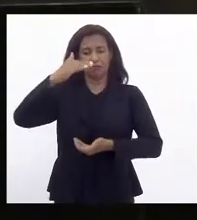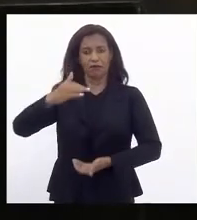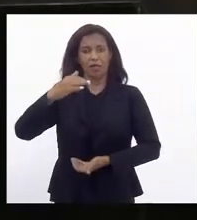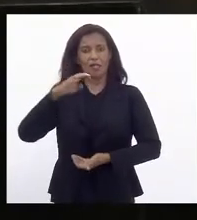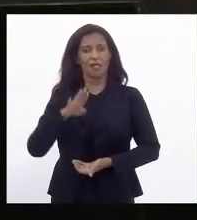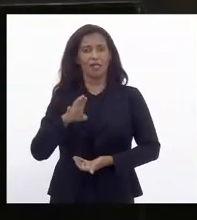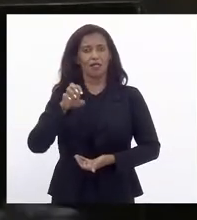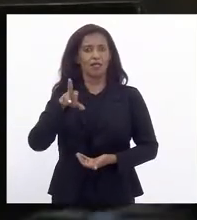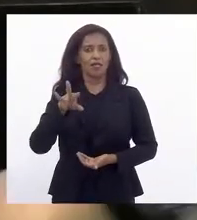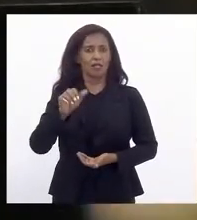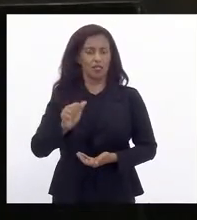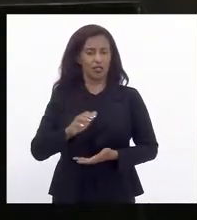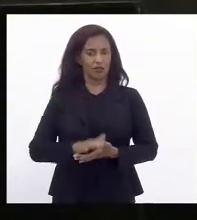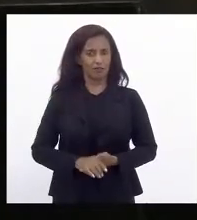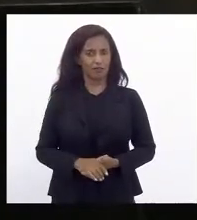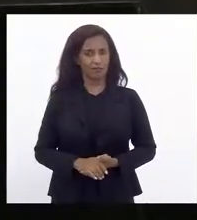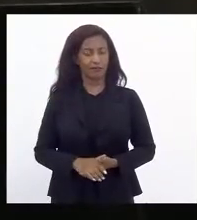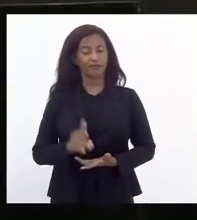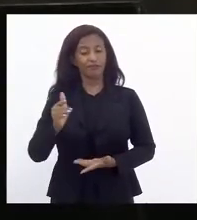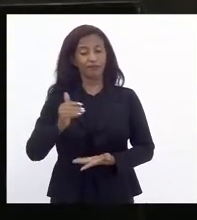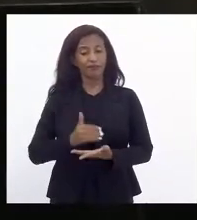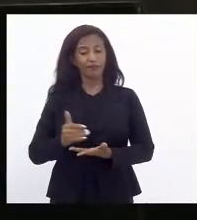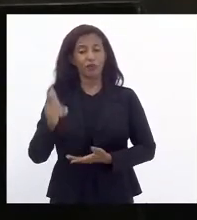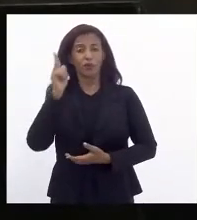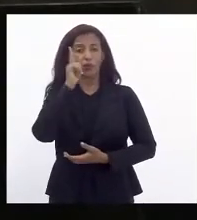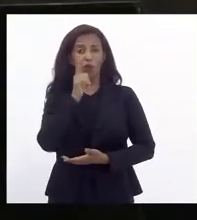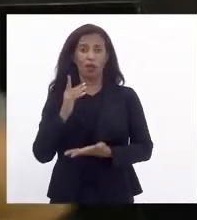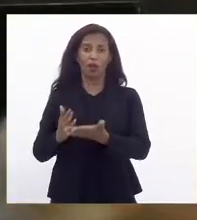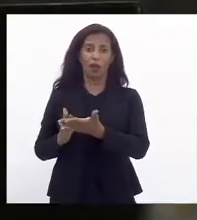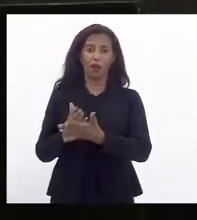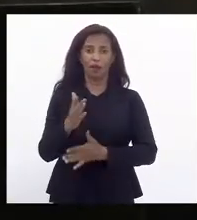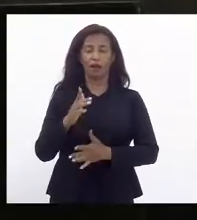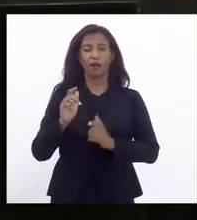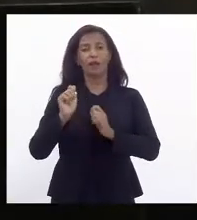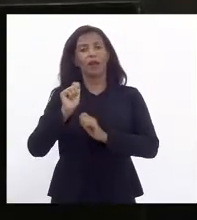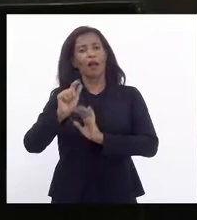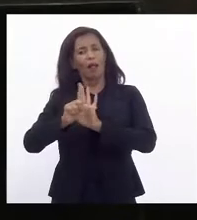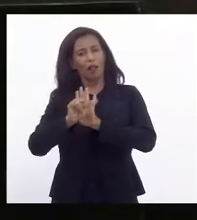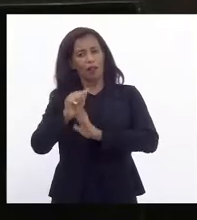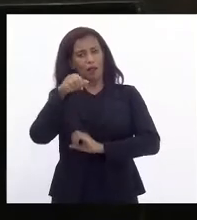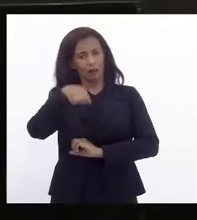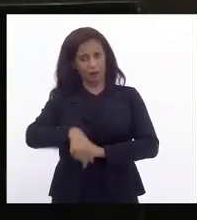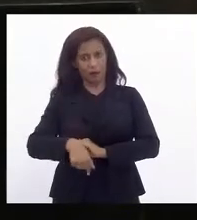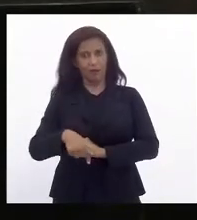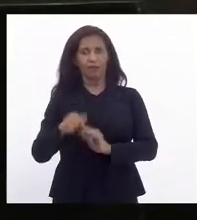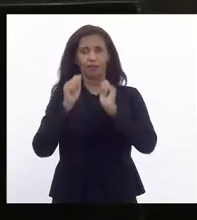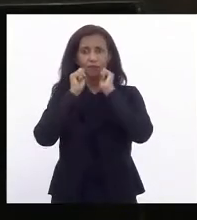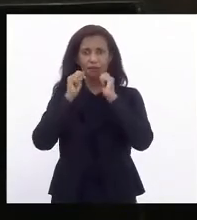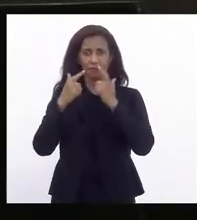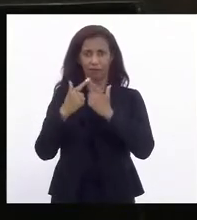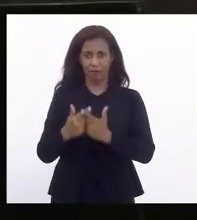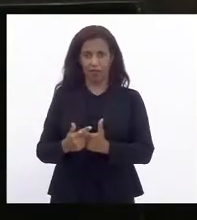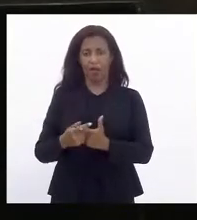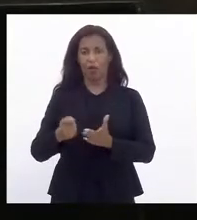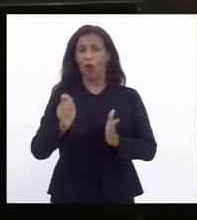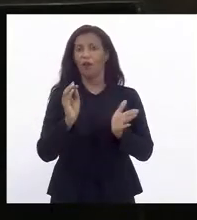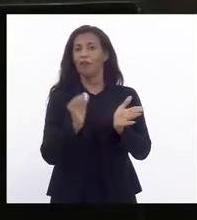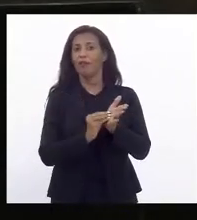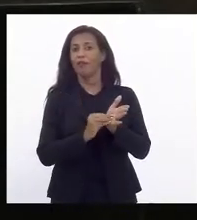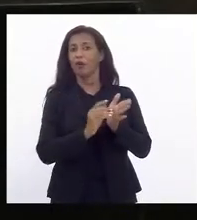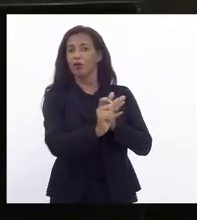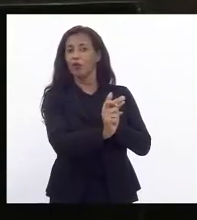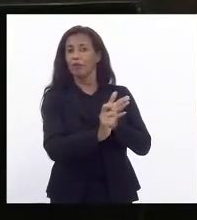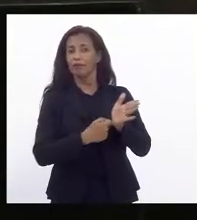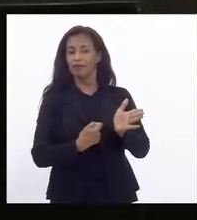básica. A partir disso, conseguimos a aprovação da nossa lei aqui na casa. Hoje já é lei, aguarda a sanção e